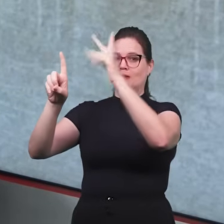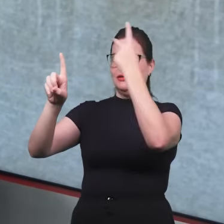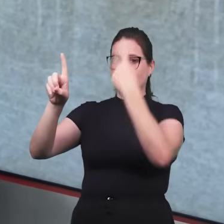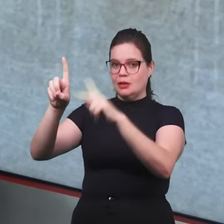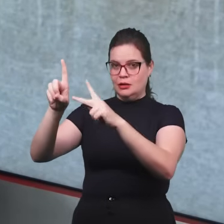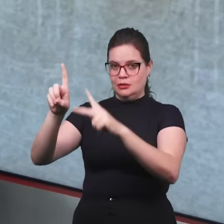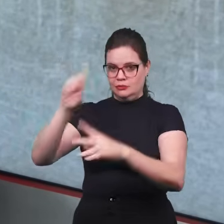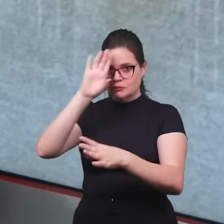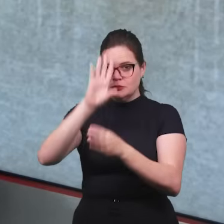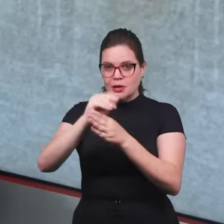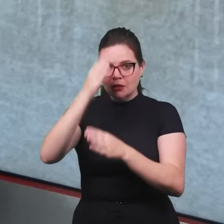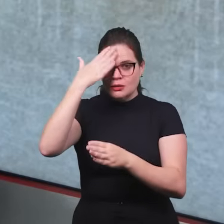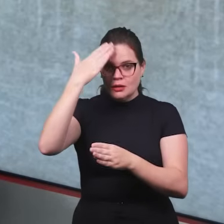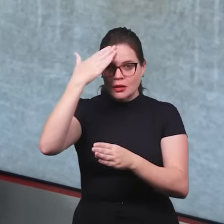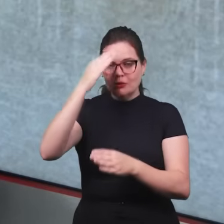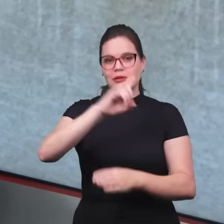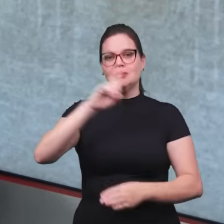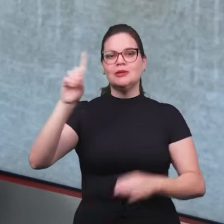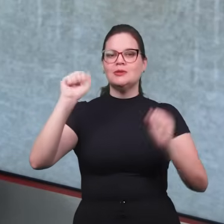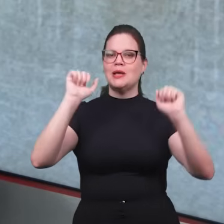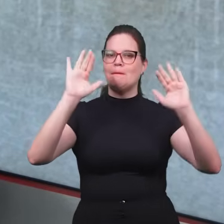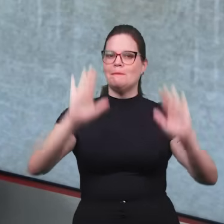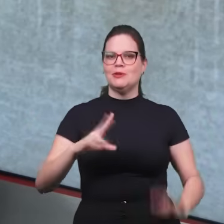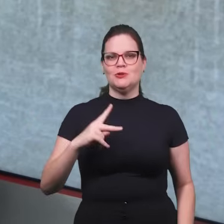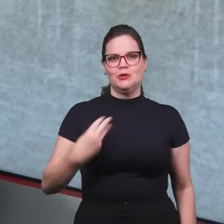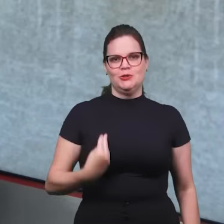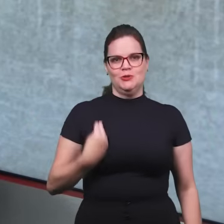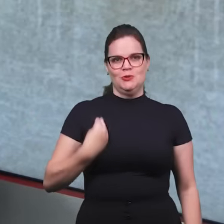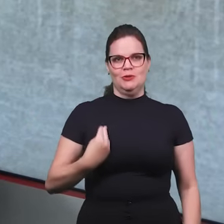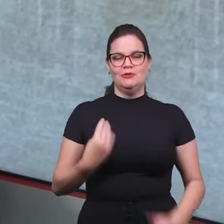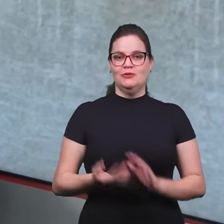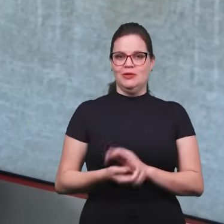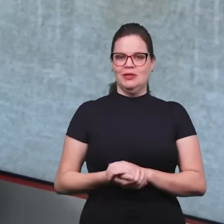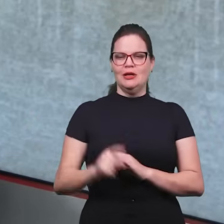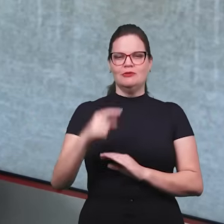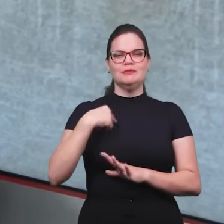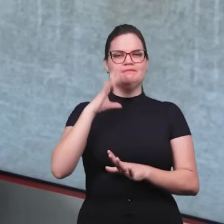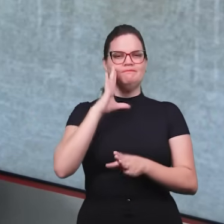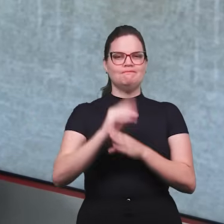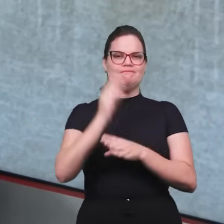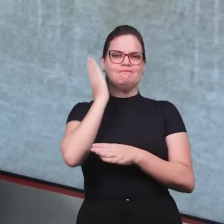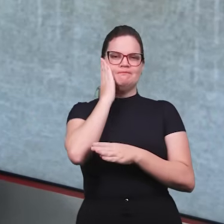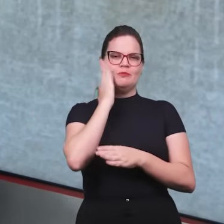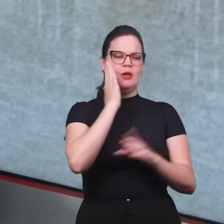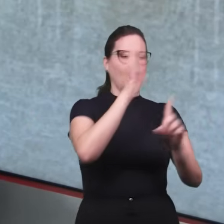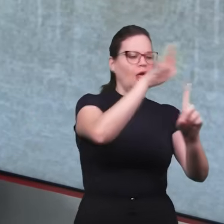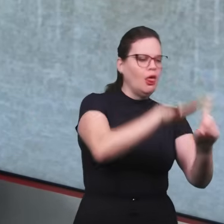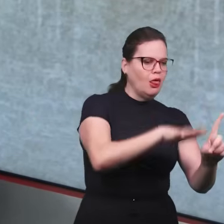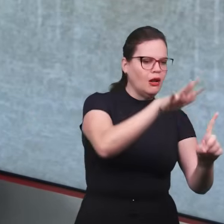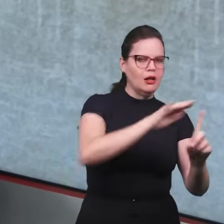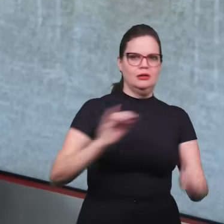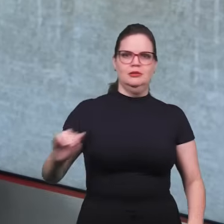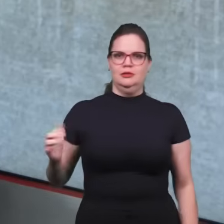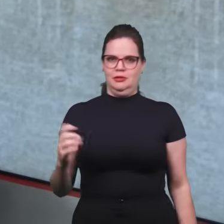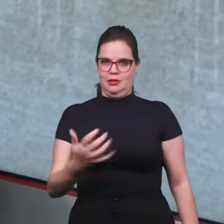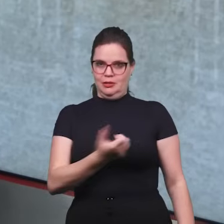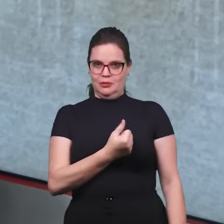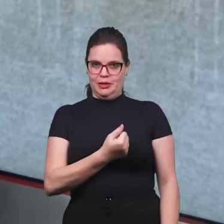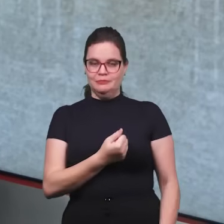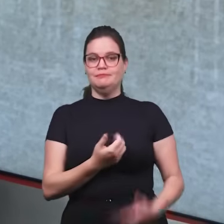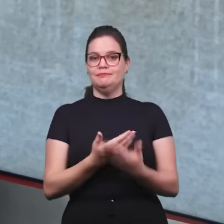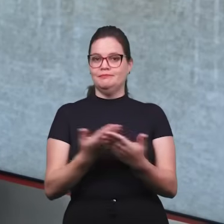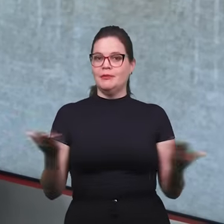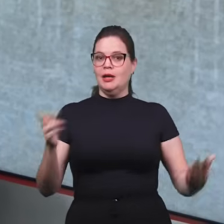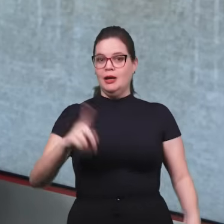exclusivamente a Deus. Entendeu? Que Deus então abençoe a sua vida para saber fazer a diferença entre adorar